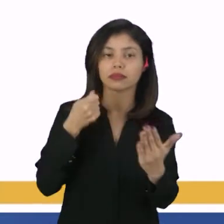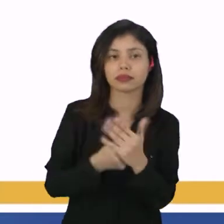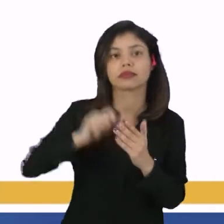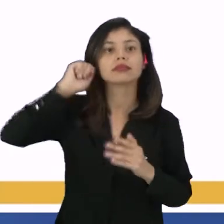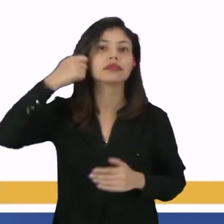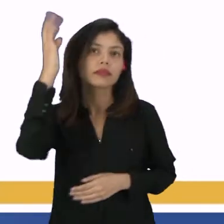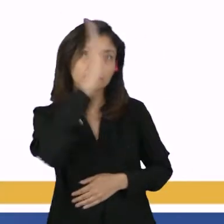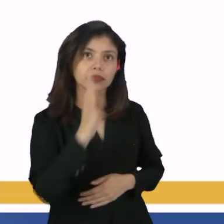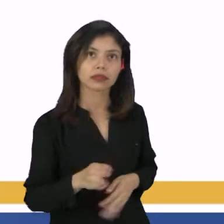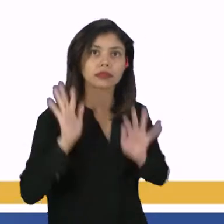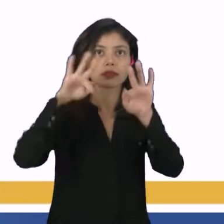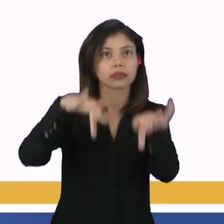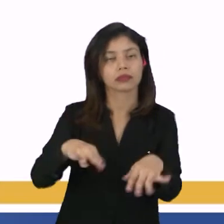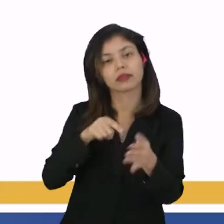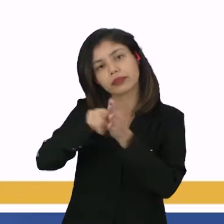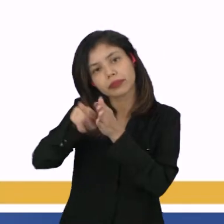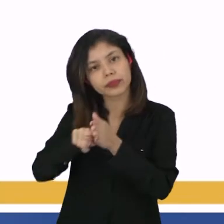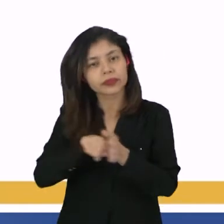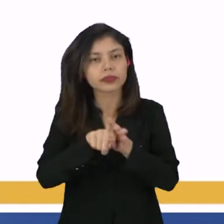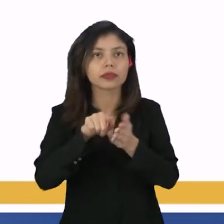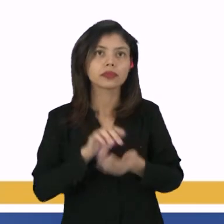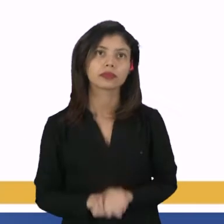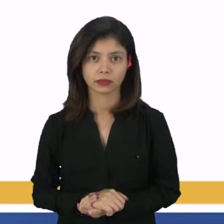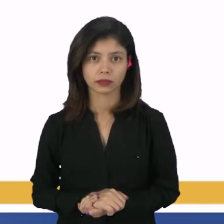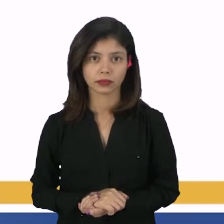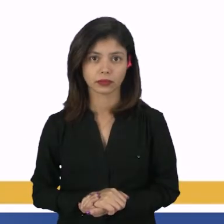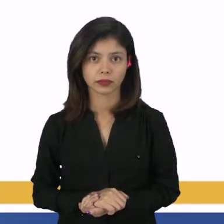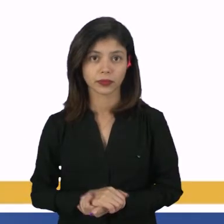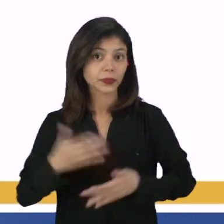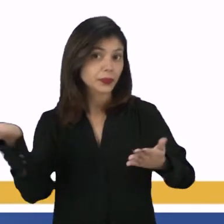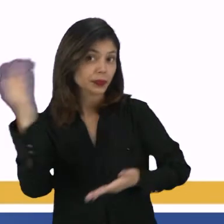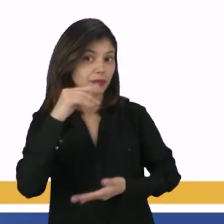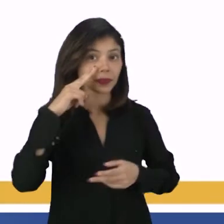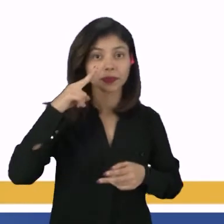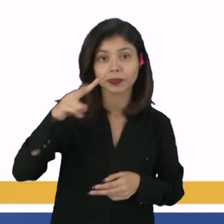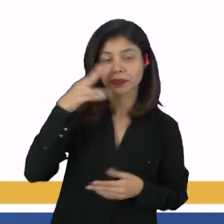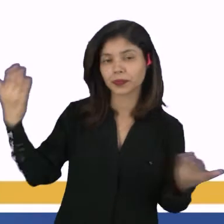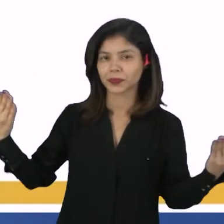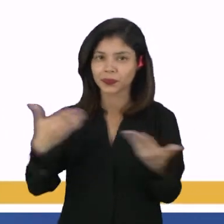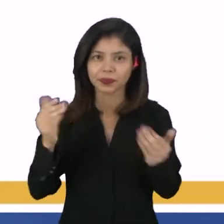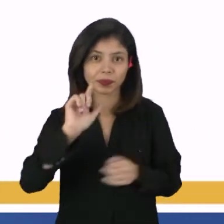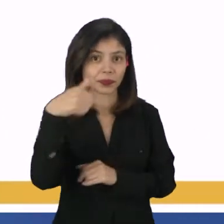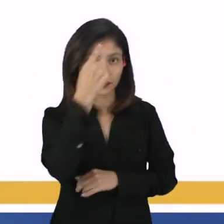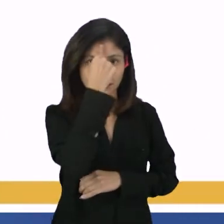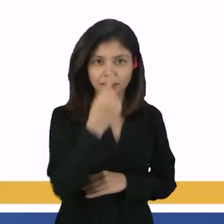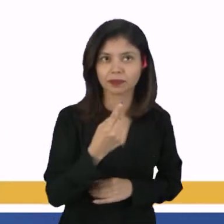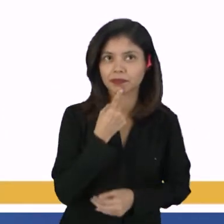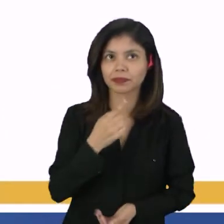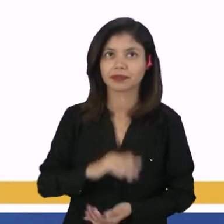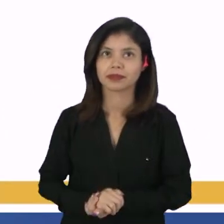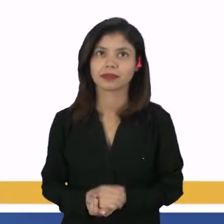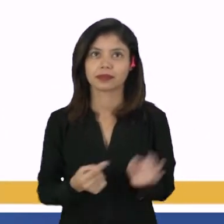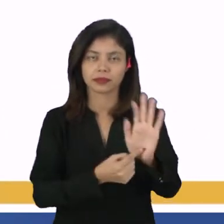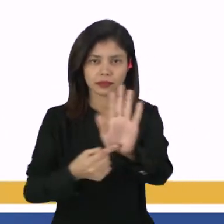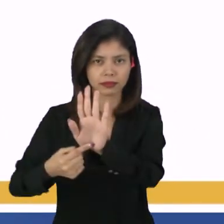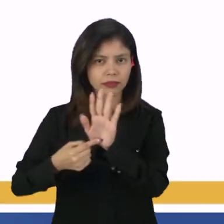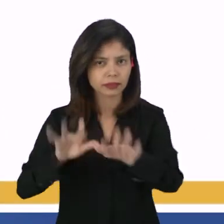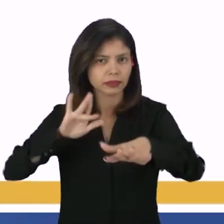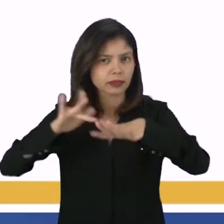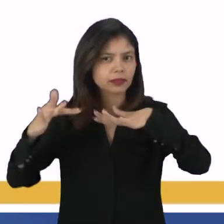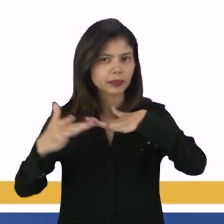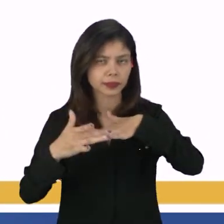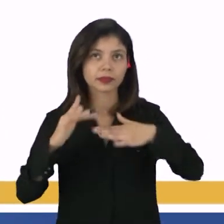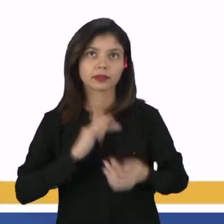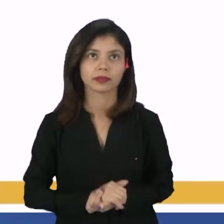negra brasileira, finalizou a pesquisadora. Vamos observar agora outra imagem que mostra comentários nas